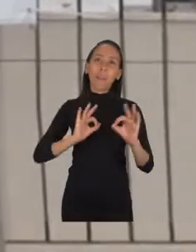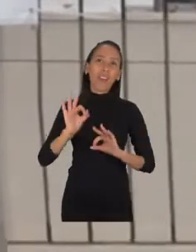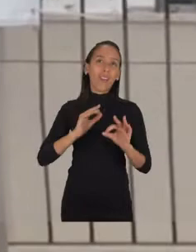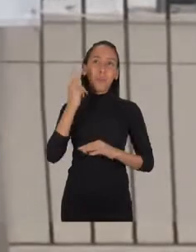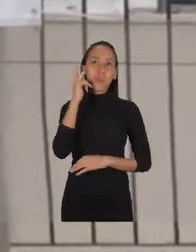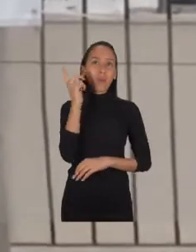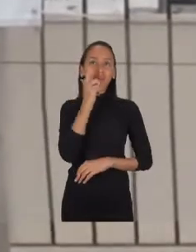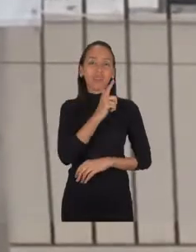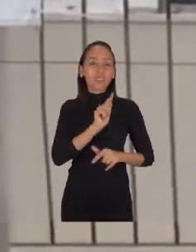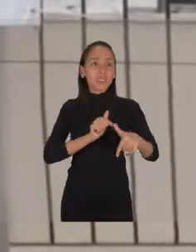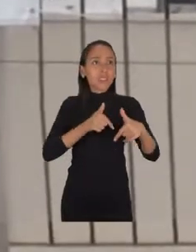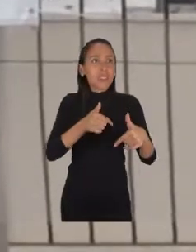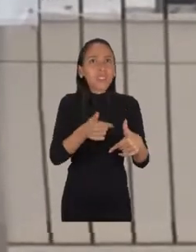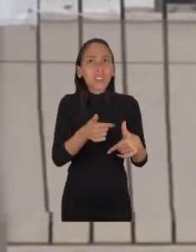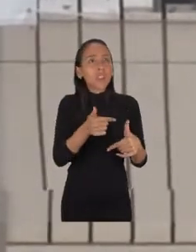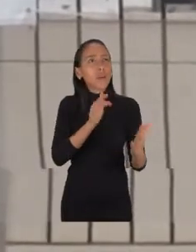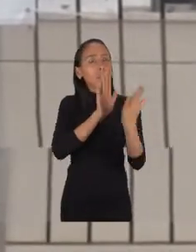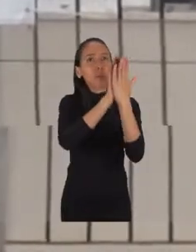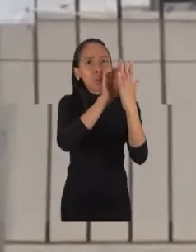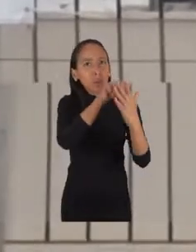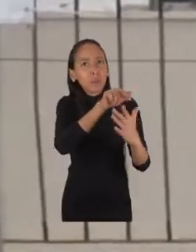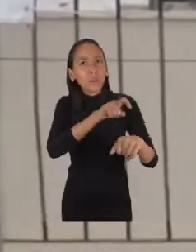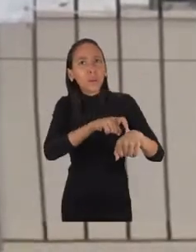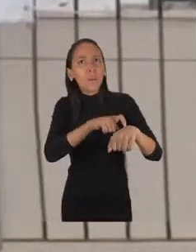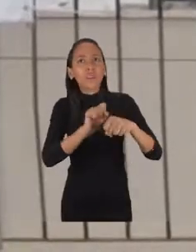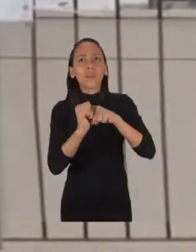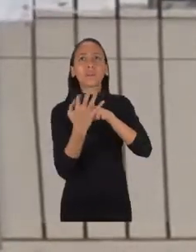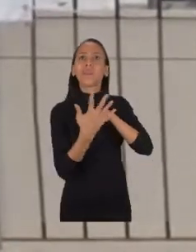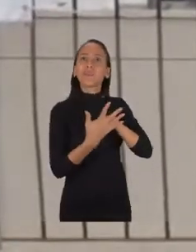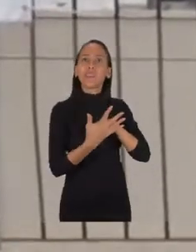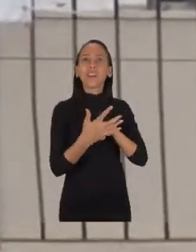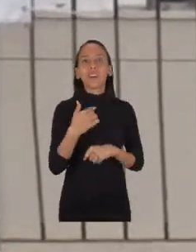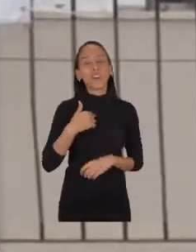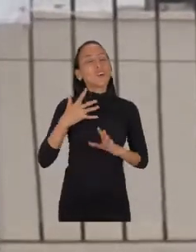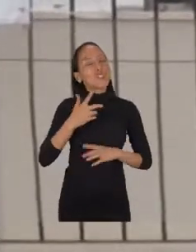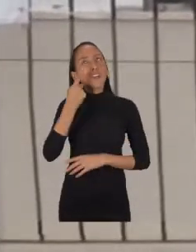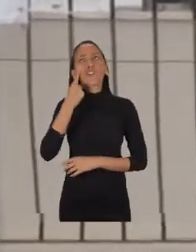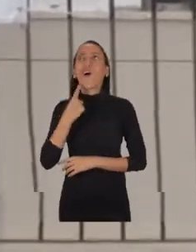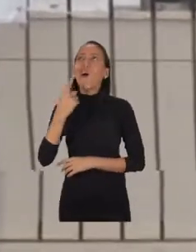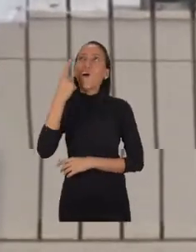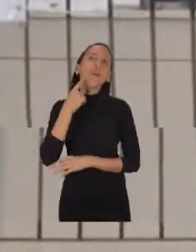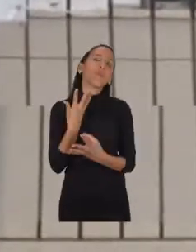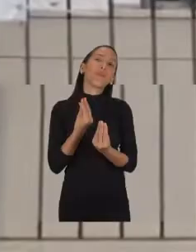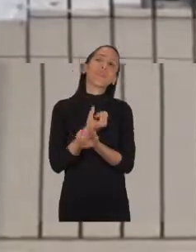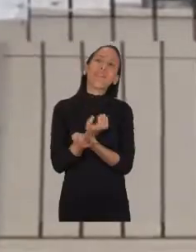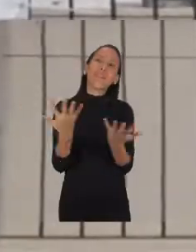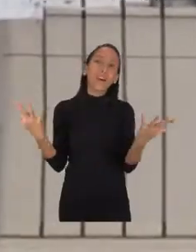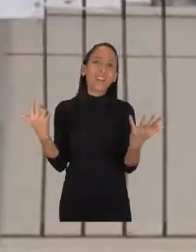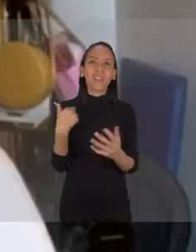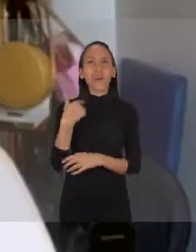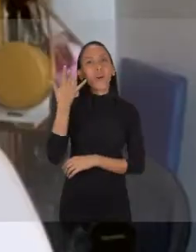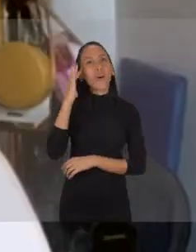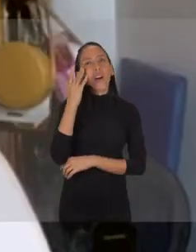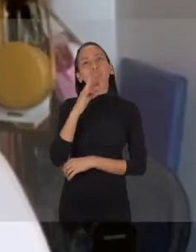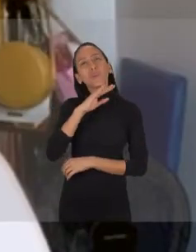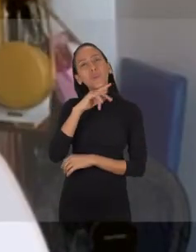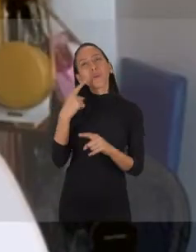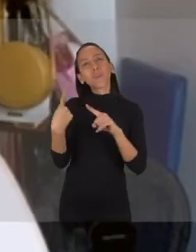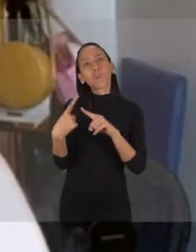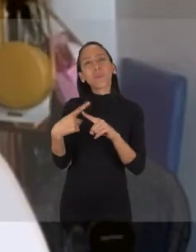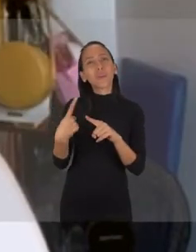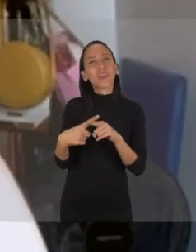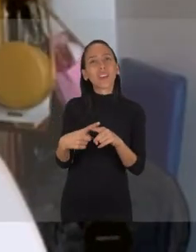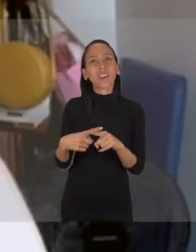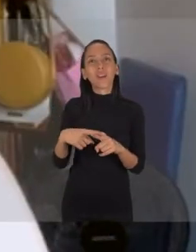lidar com algo de tamanho magnitude como uma pandemia. Isso eu já falei várias vezes, eu acho péssimo, porque coloca a gente